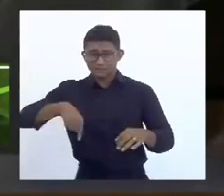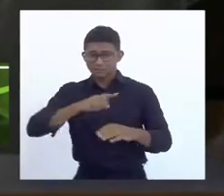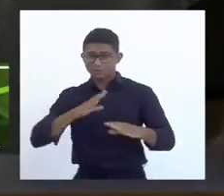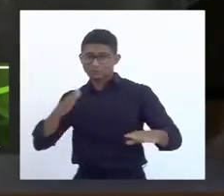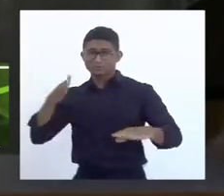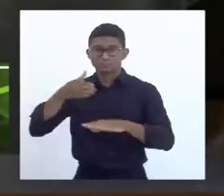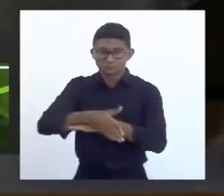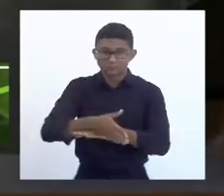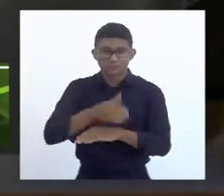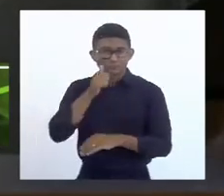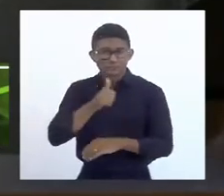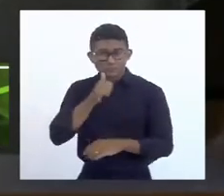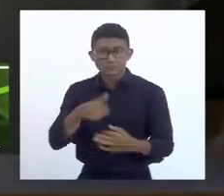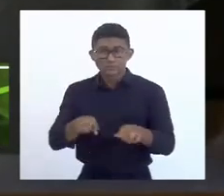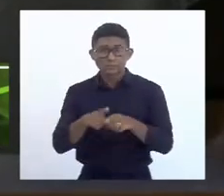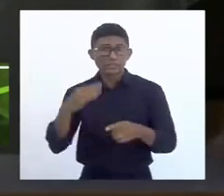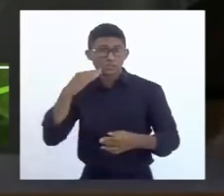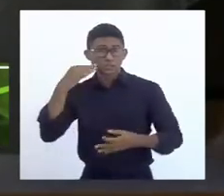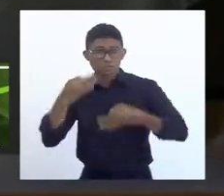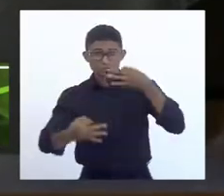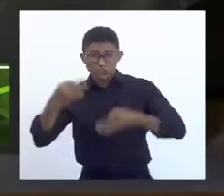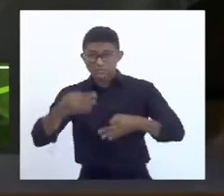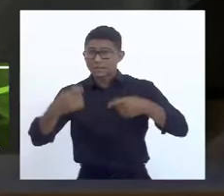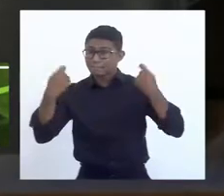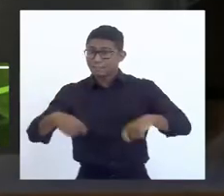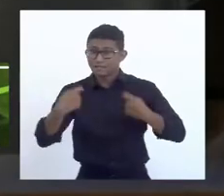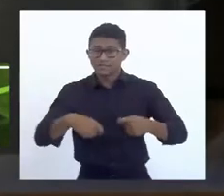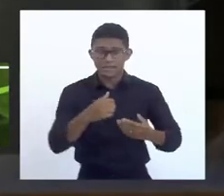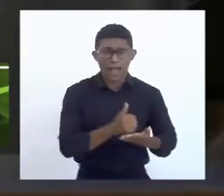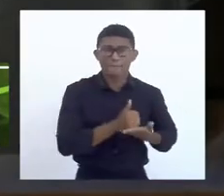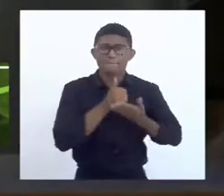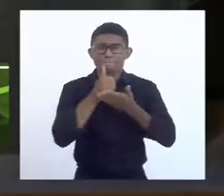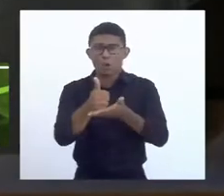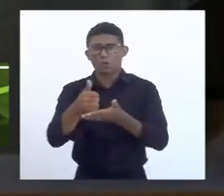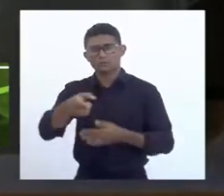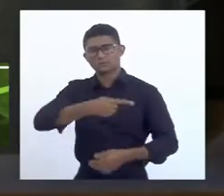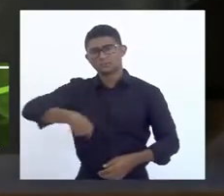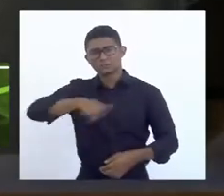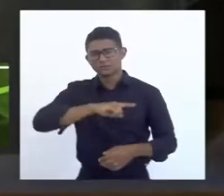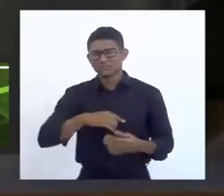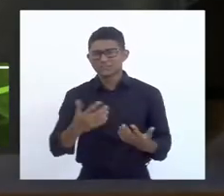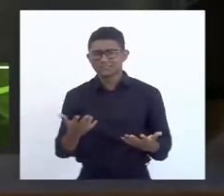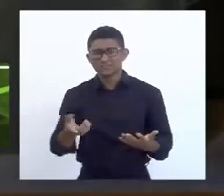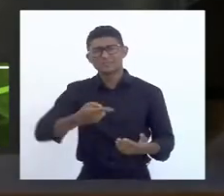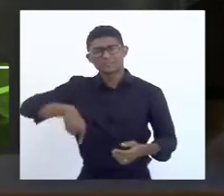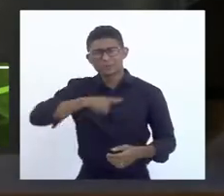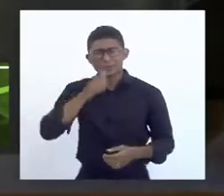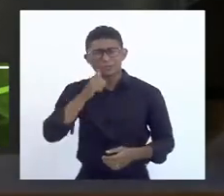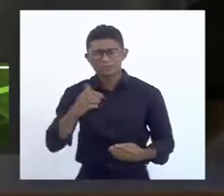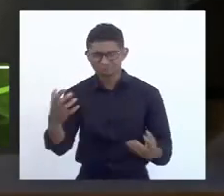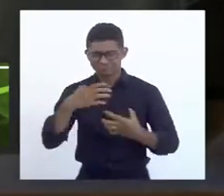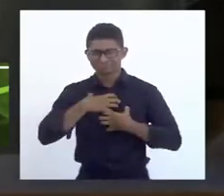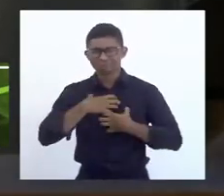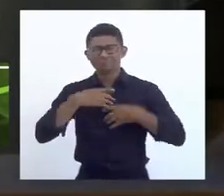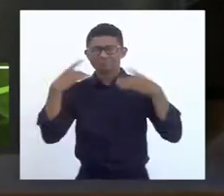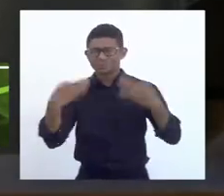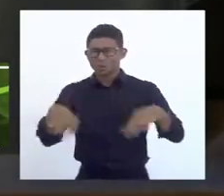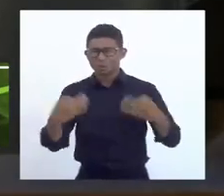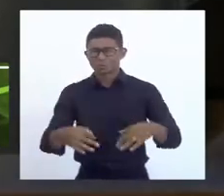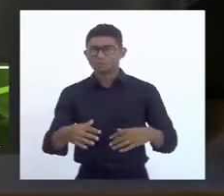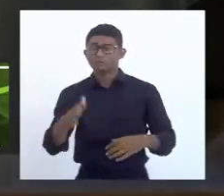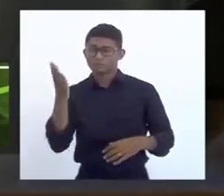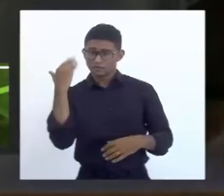nos amparar. É uma dor que é de todas nós. E eu já escutei vereador